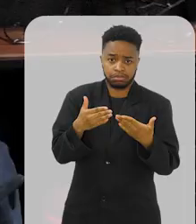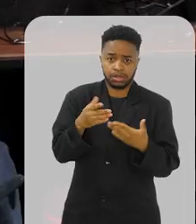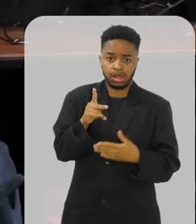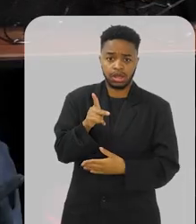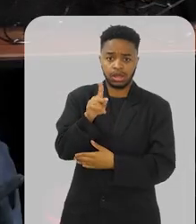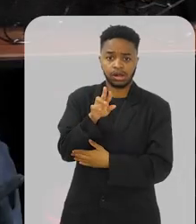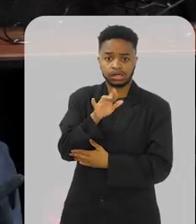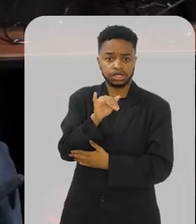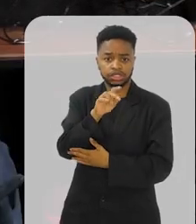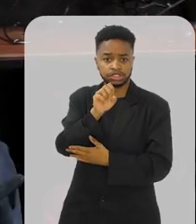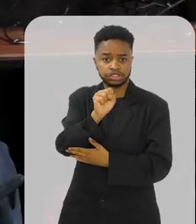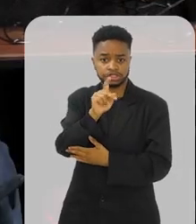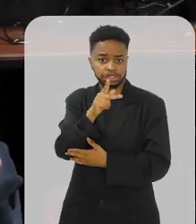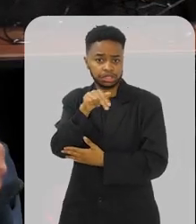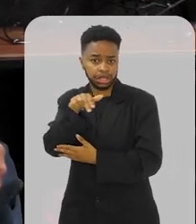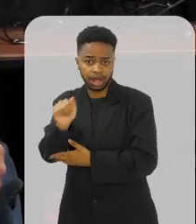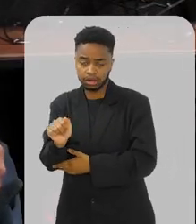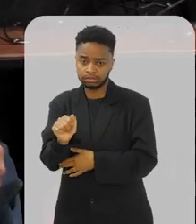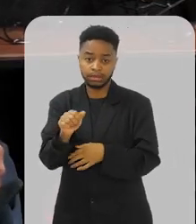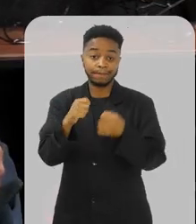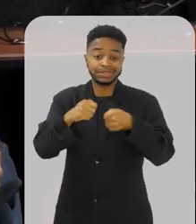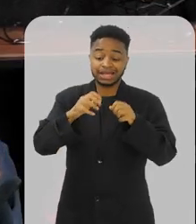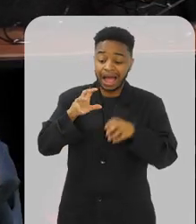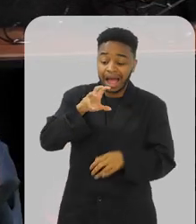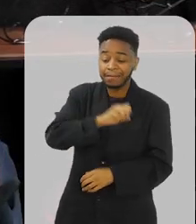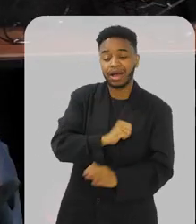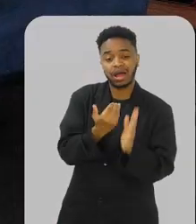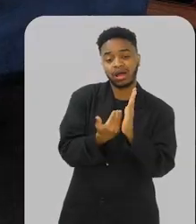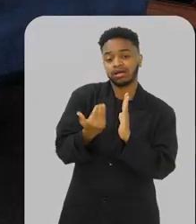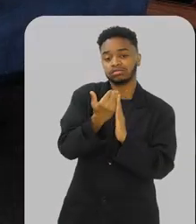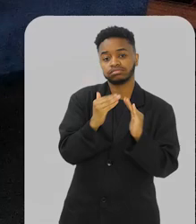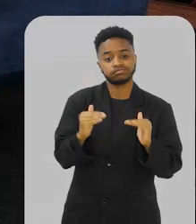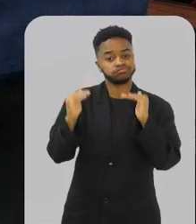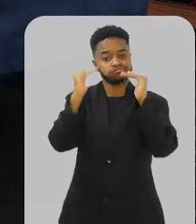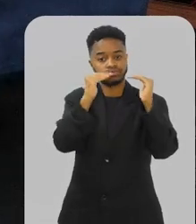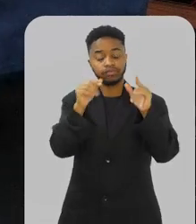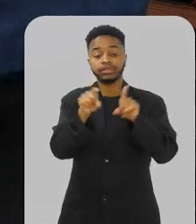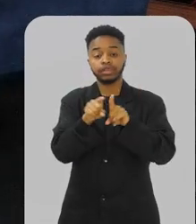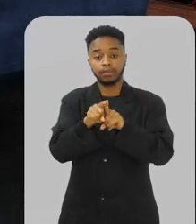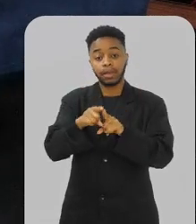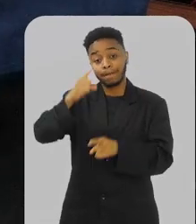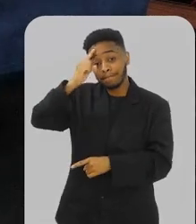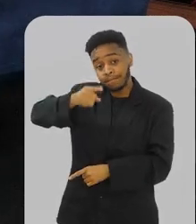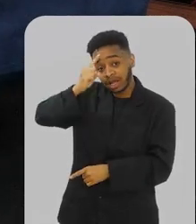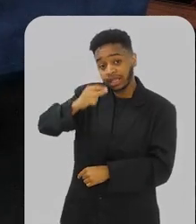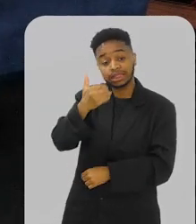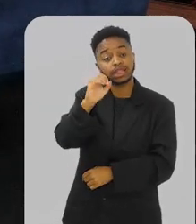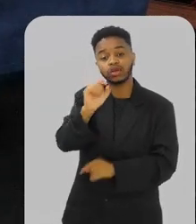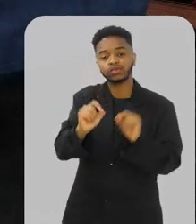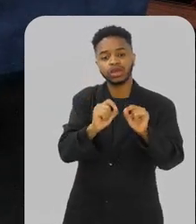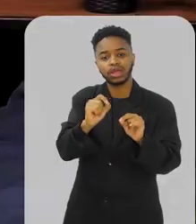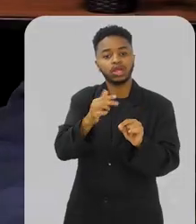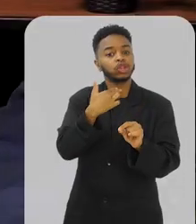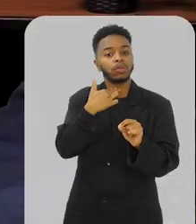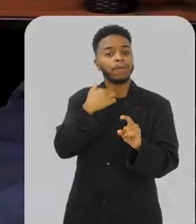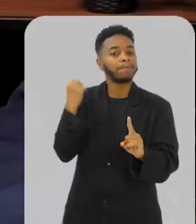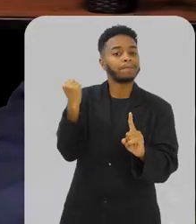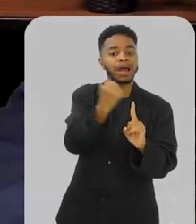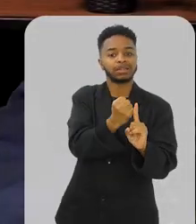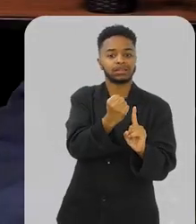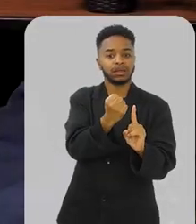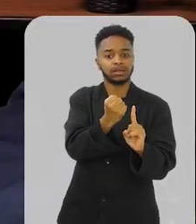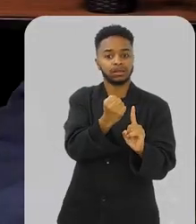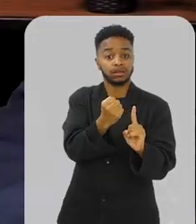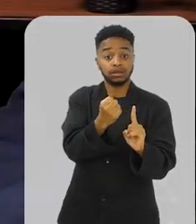Ame o Senhor teu pai acima de tudo. E outra coisa que lá nos 10 mandamentos está: não matarás.